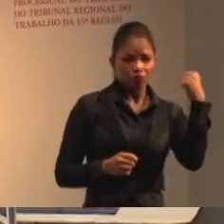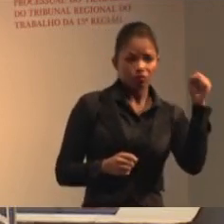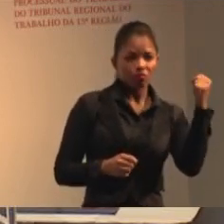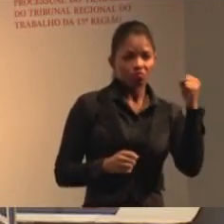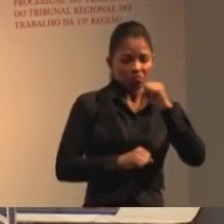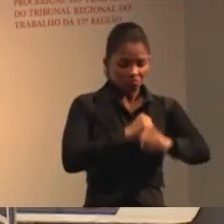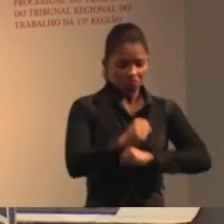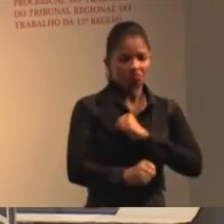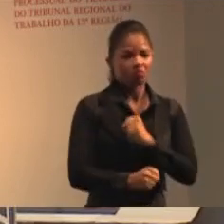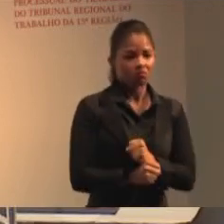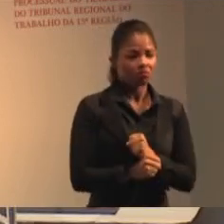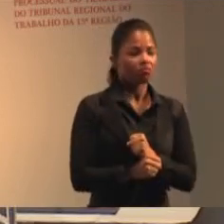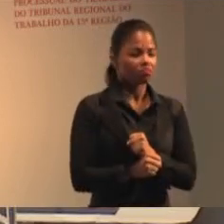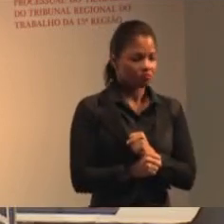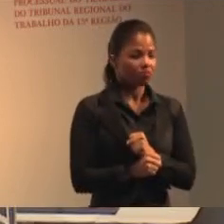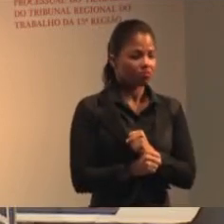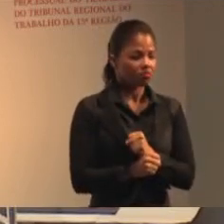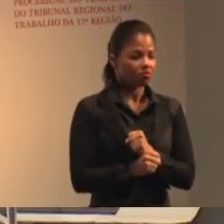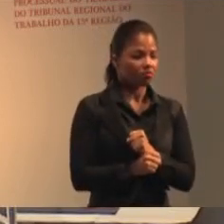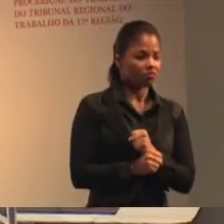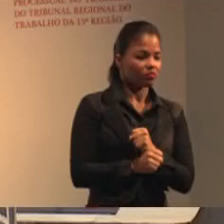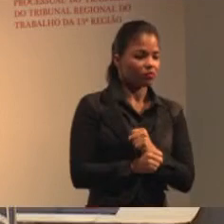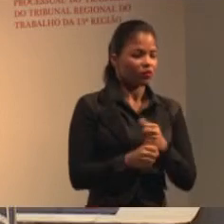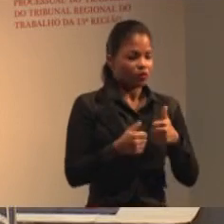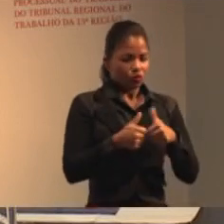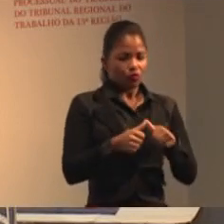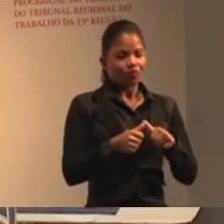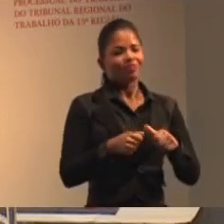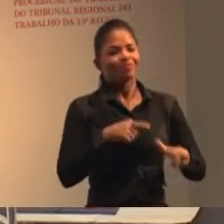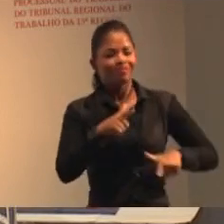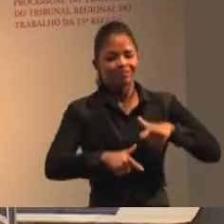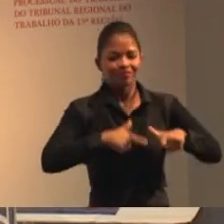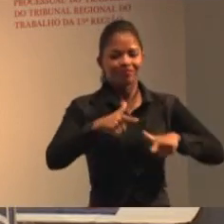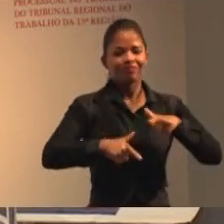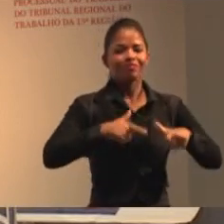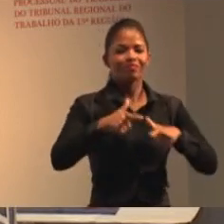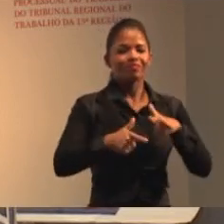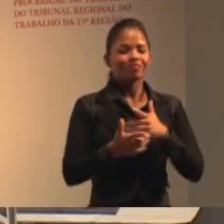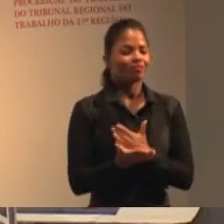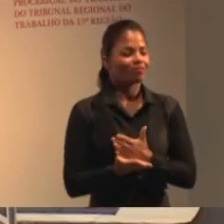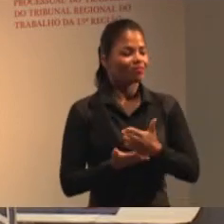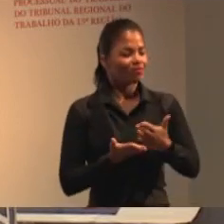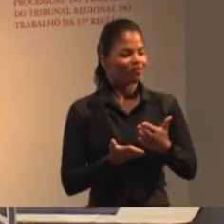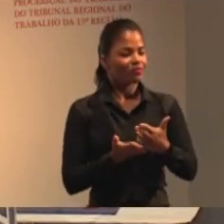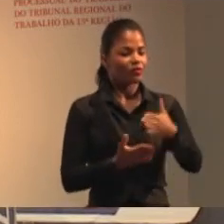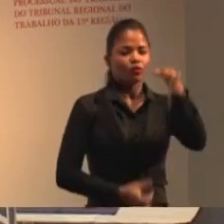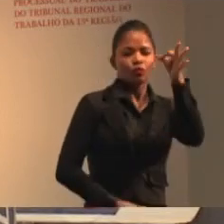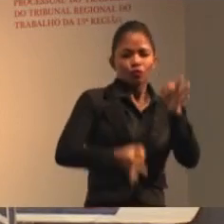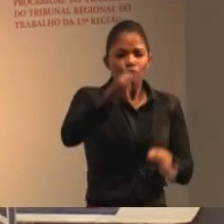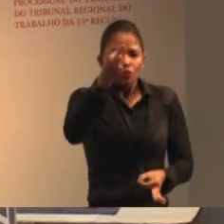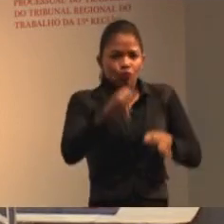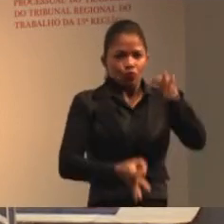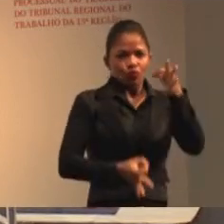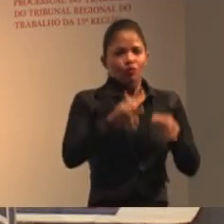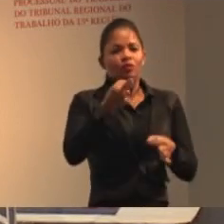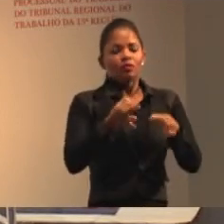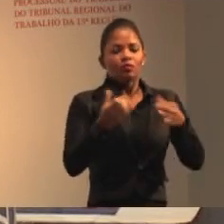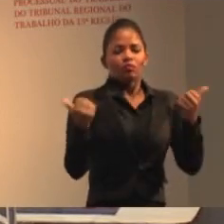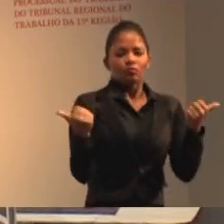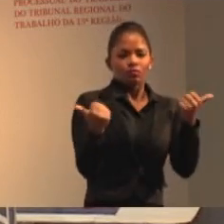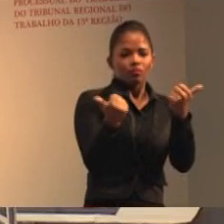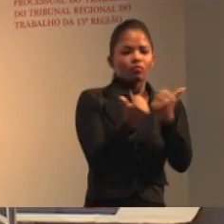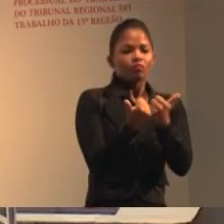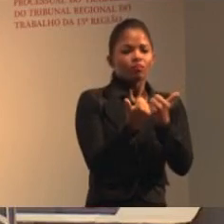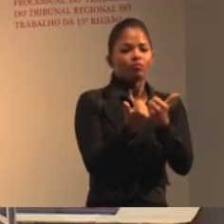28 anos nos quais estou na carreira, iniciada como juíza substituta